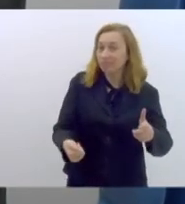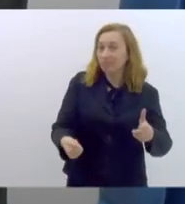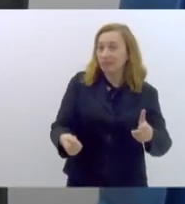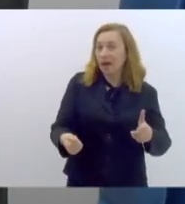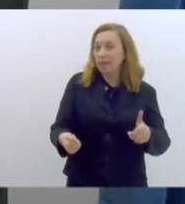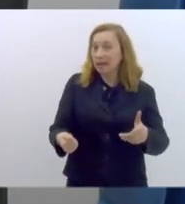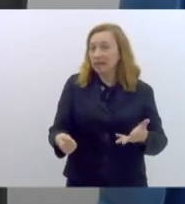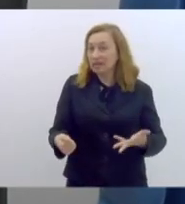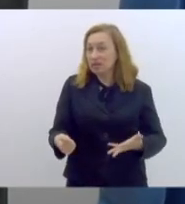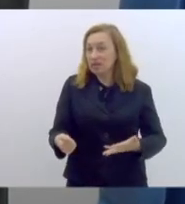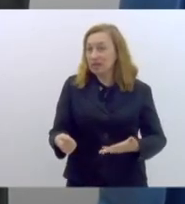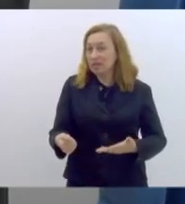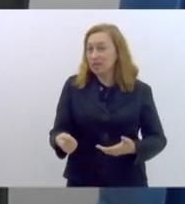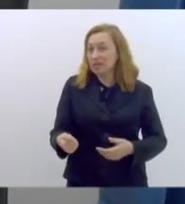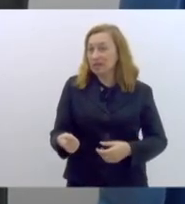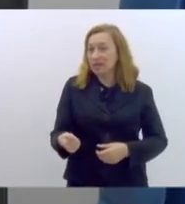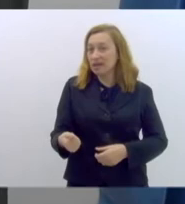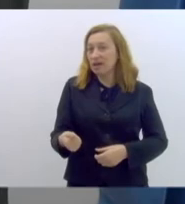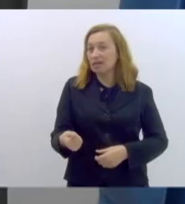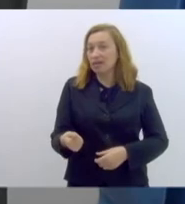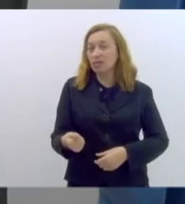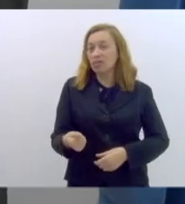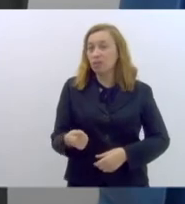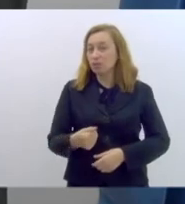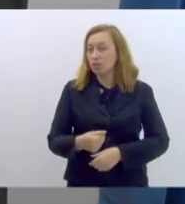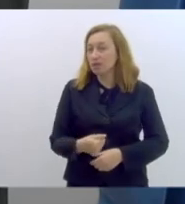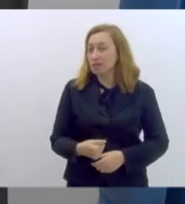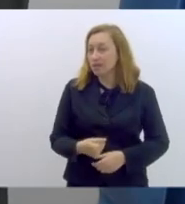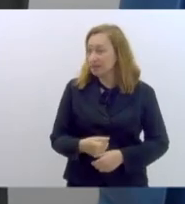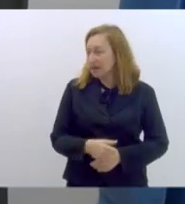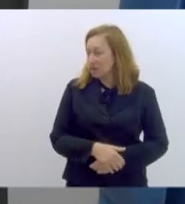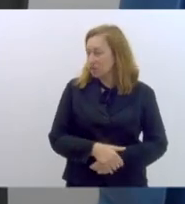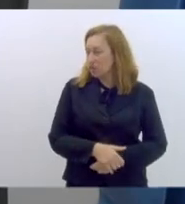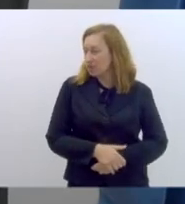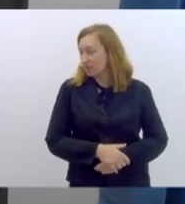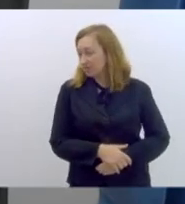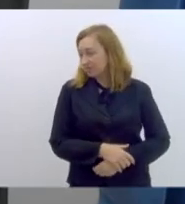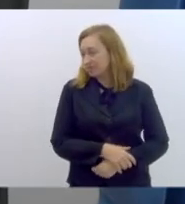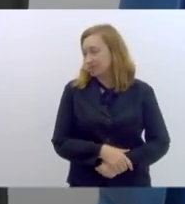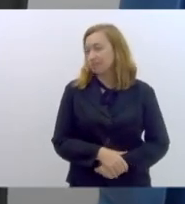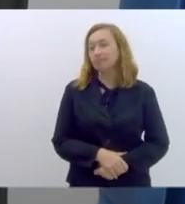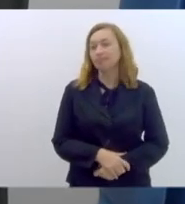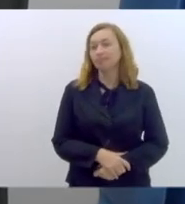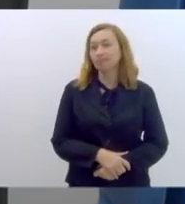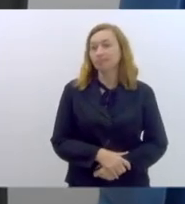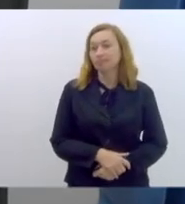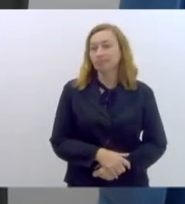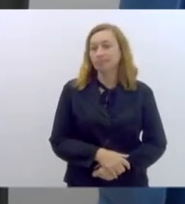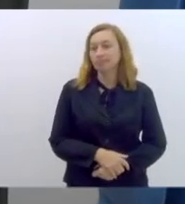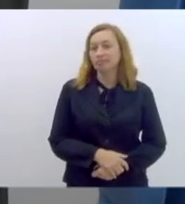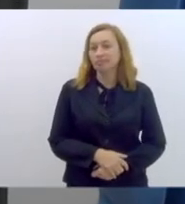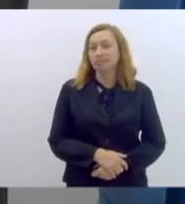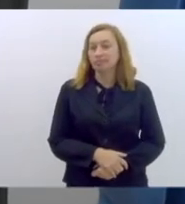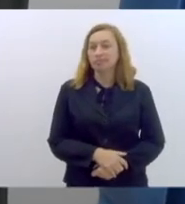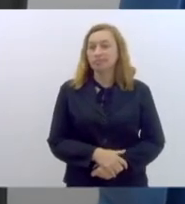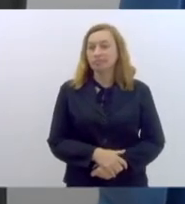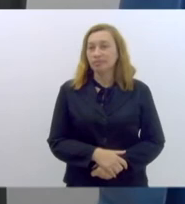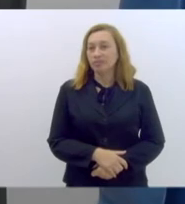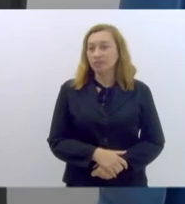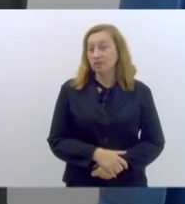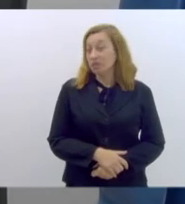acadêmica. Pelo mesmo motivo, eu resolvi dar aula na ELERJ. Pelo mesmo motivo.